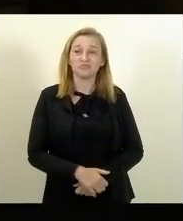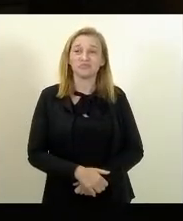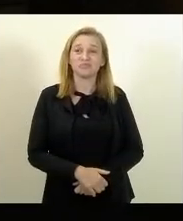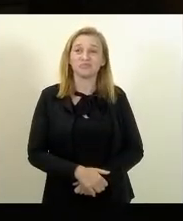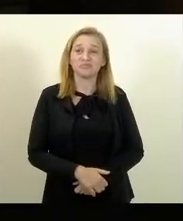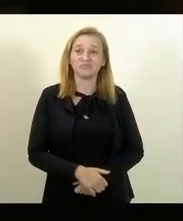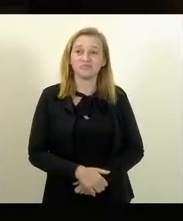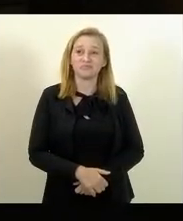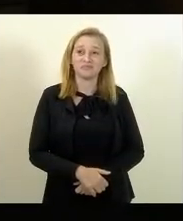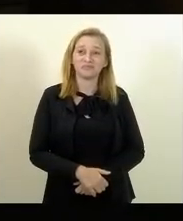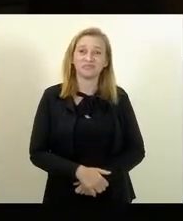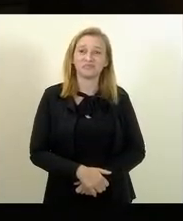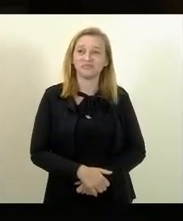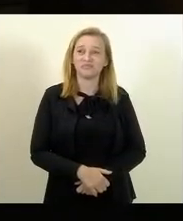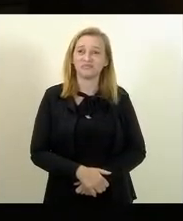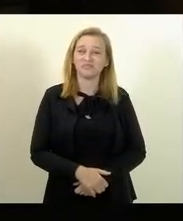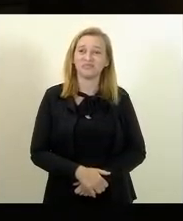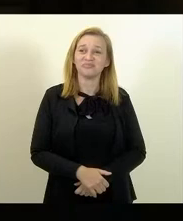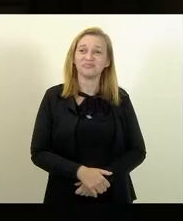de